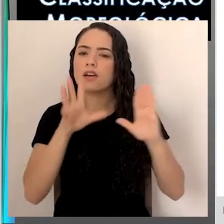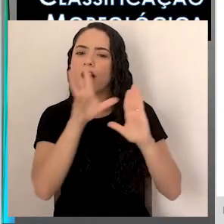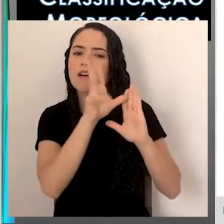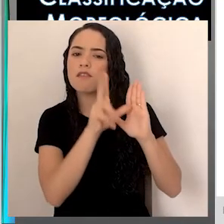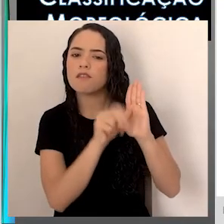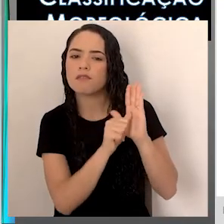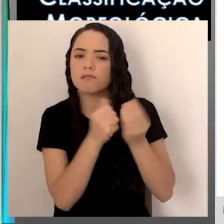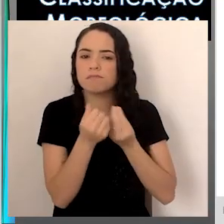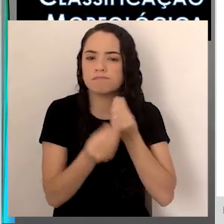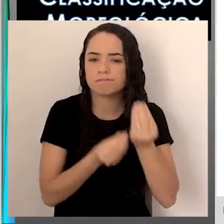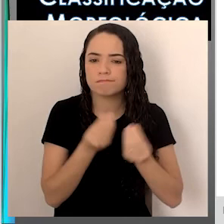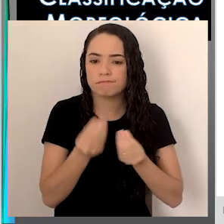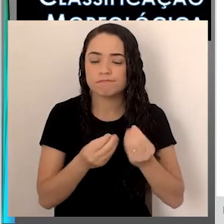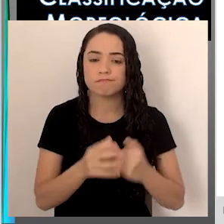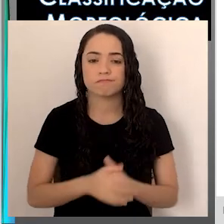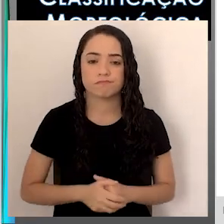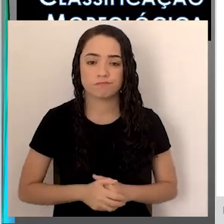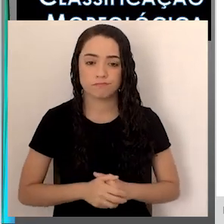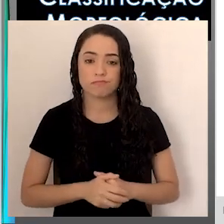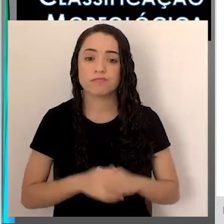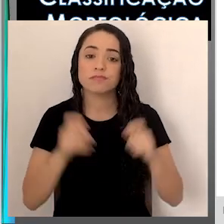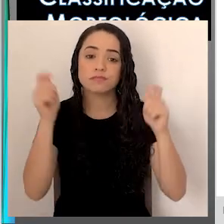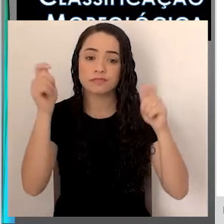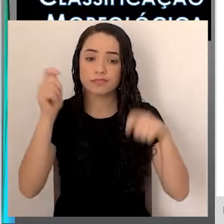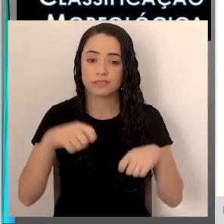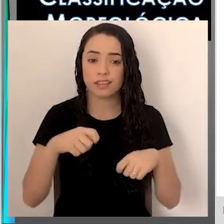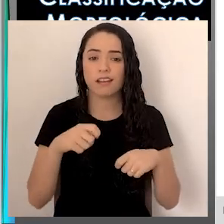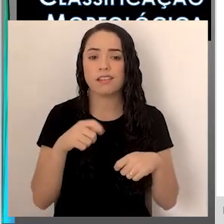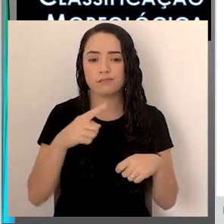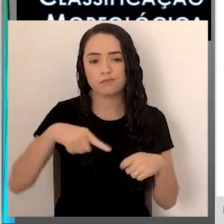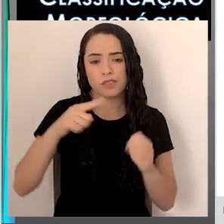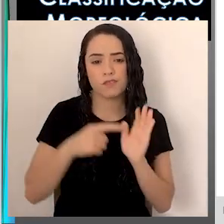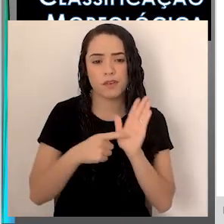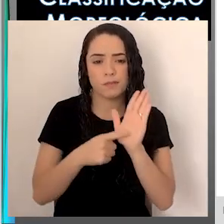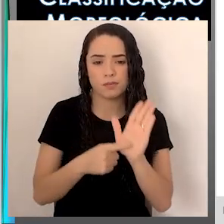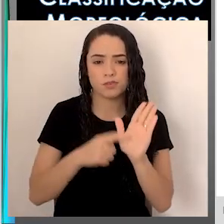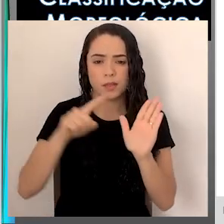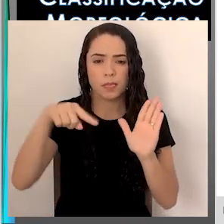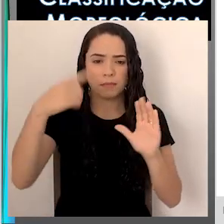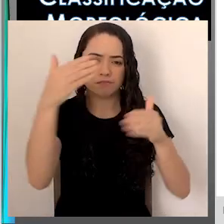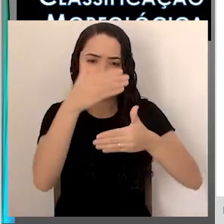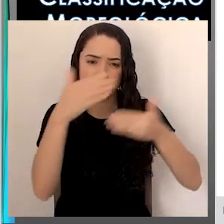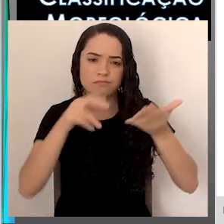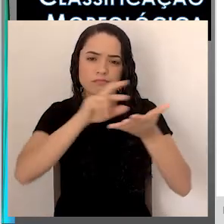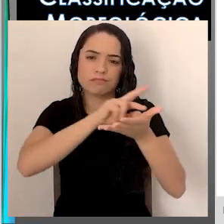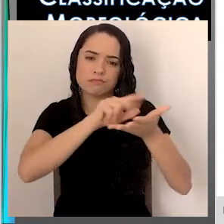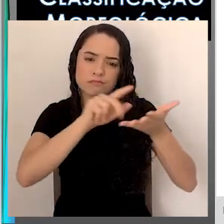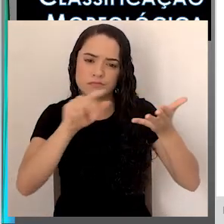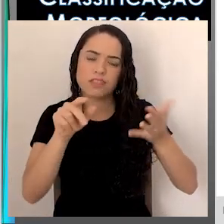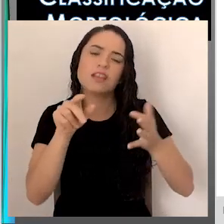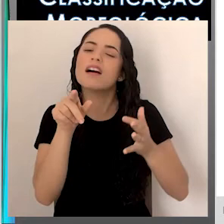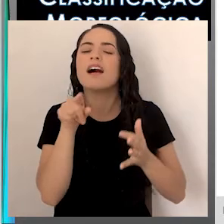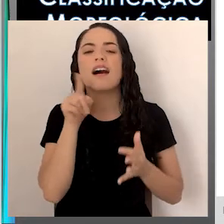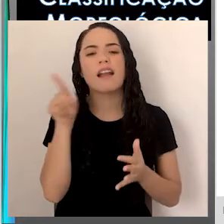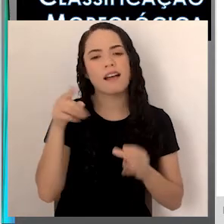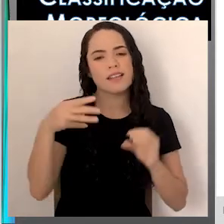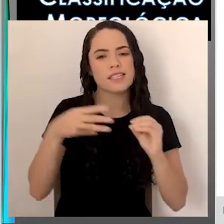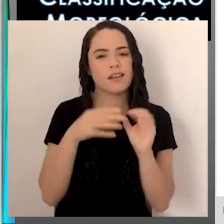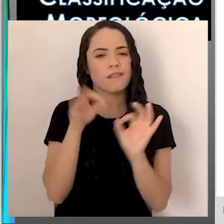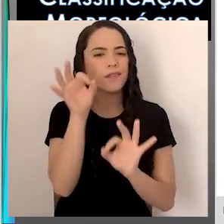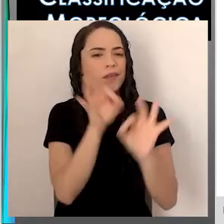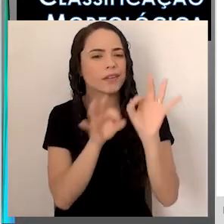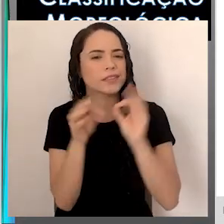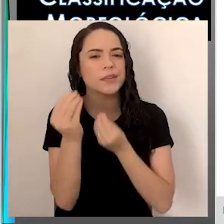Classificação morfológica. Quanto à porção produtora da glândula, conforme será demonstrado nos próximos slides,